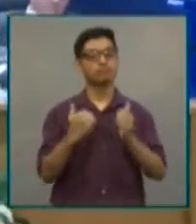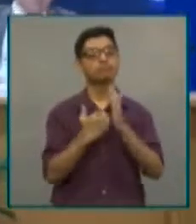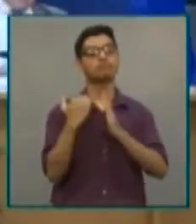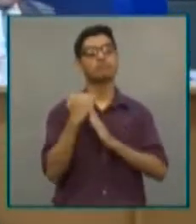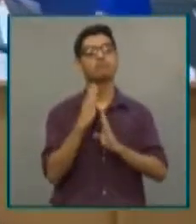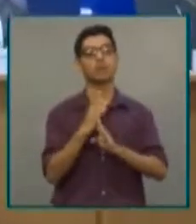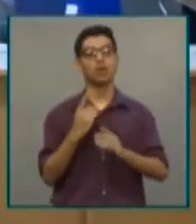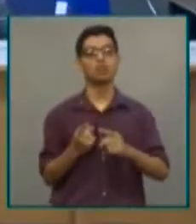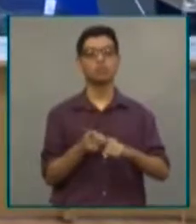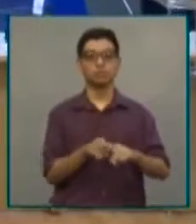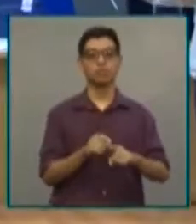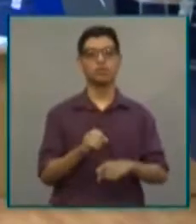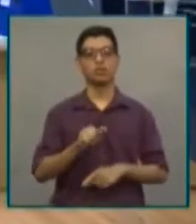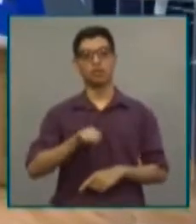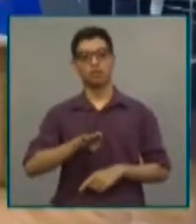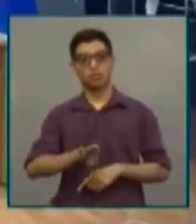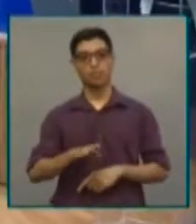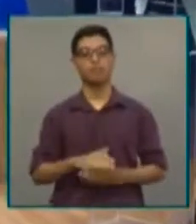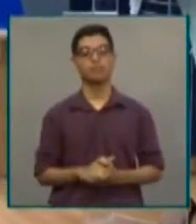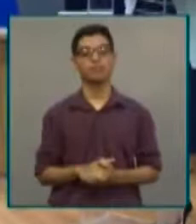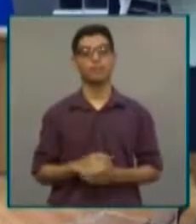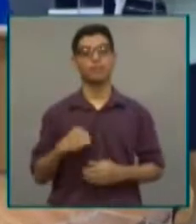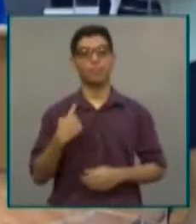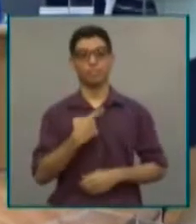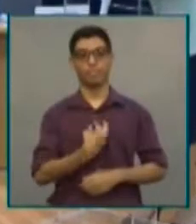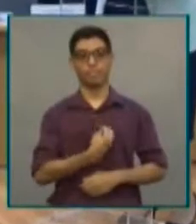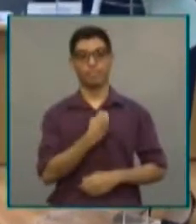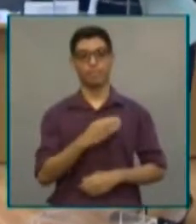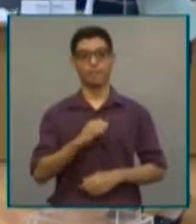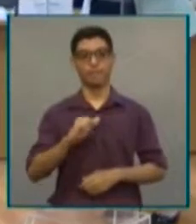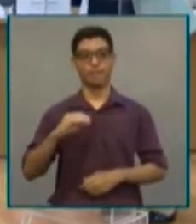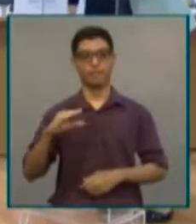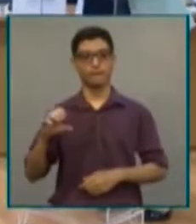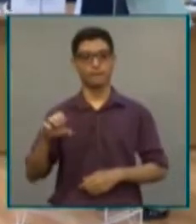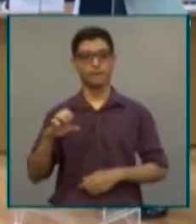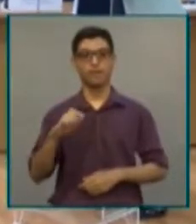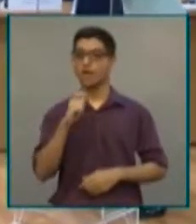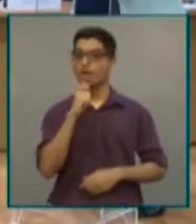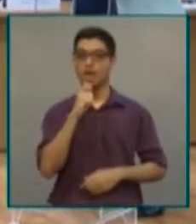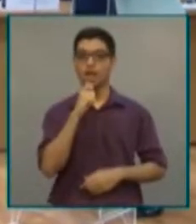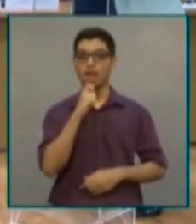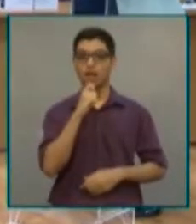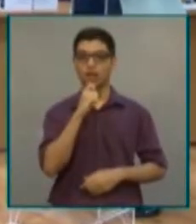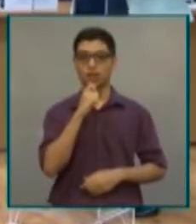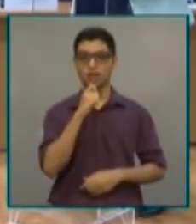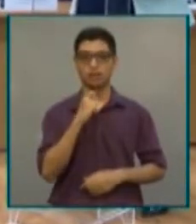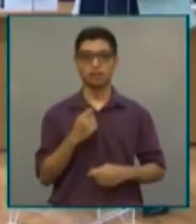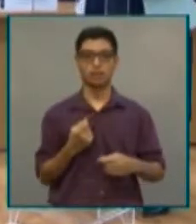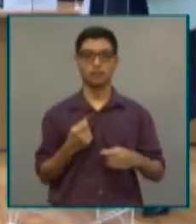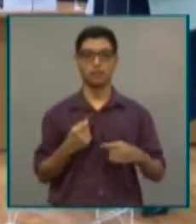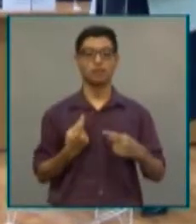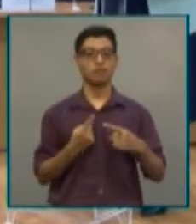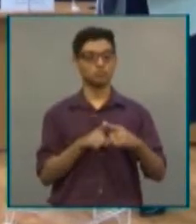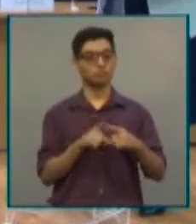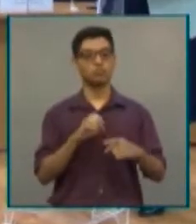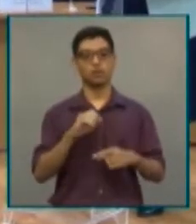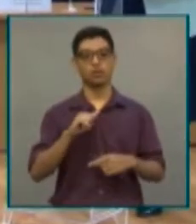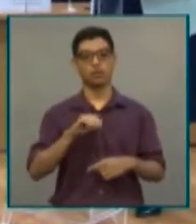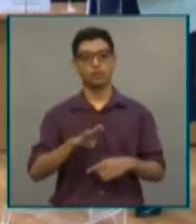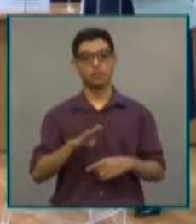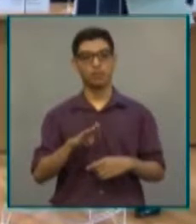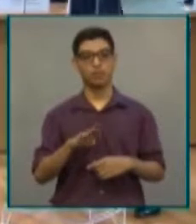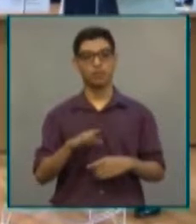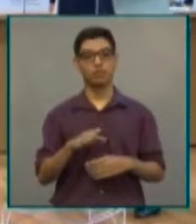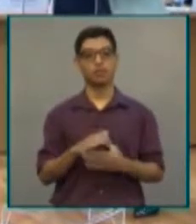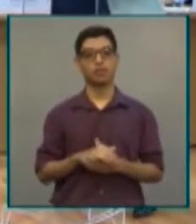Hoje, meus colegas advogados, a CAAS não recebeu repasse da OAB, meu amigo Gleidson, desde fevereiro. A OAB não repassa a CAAS